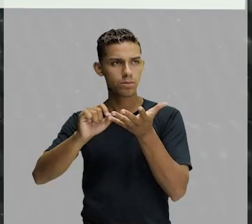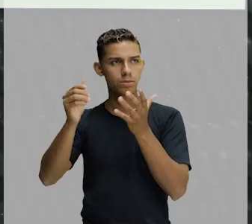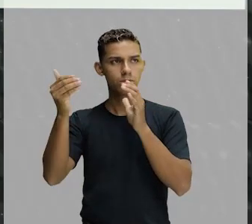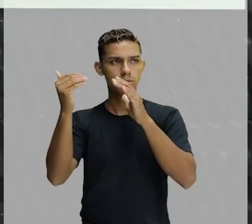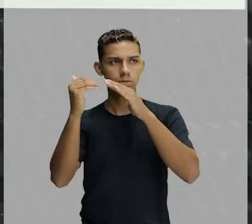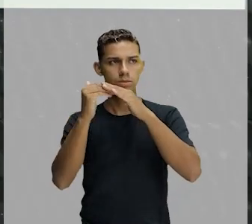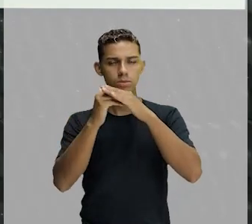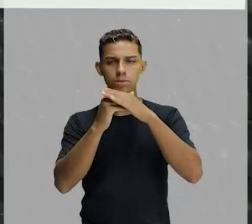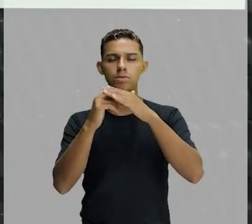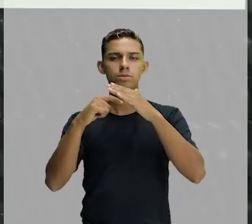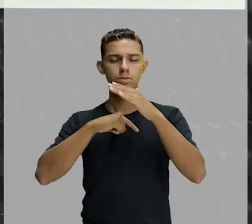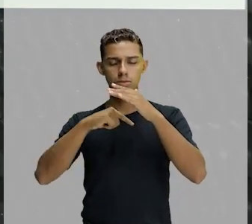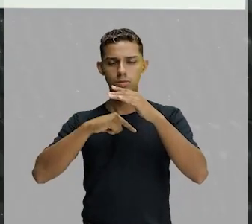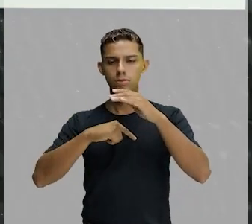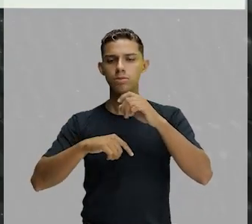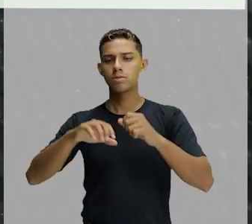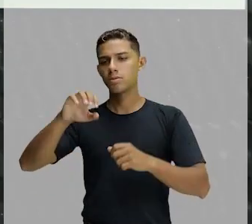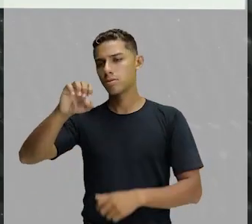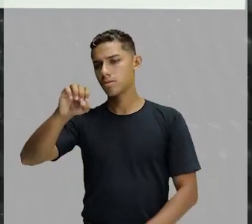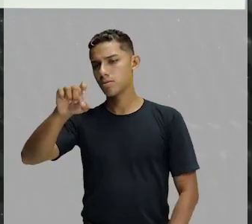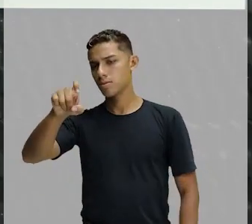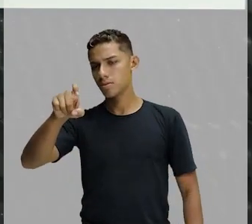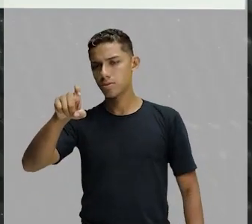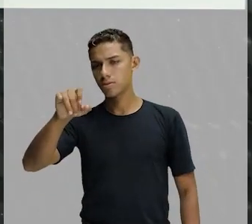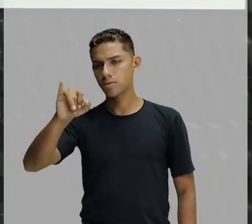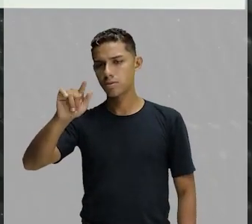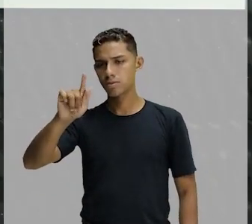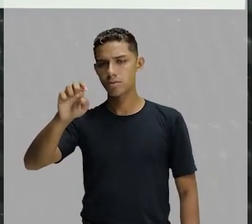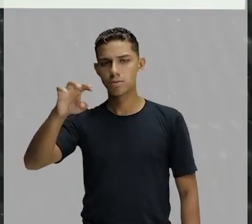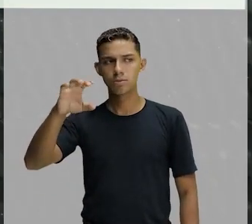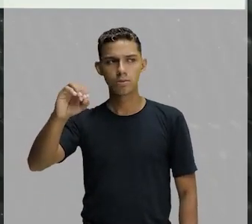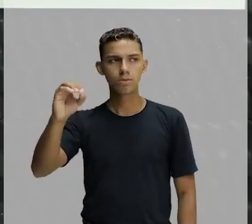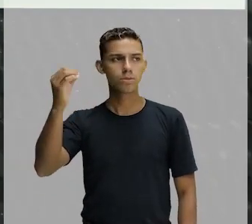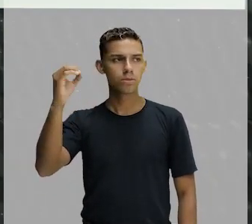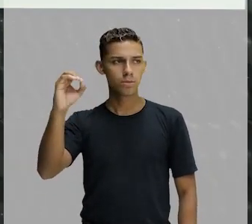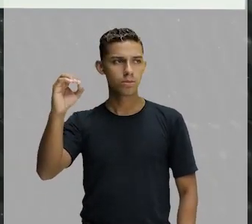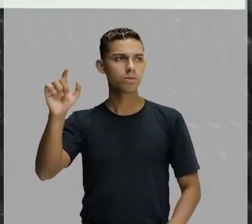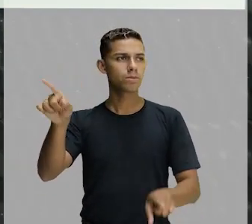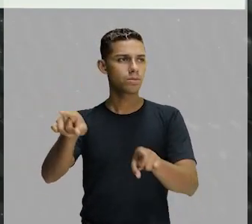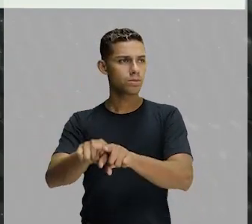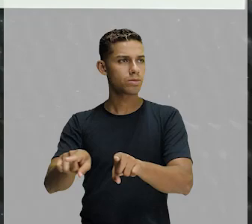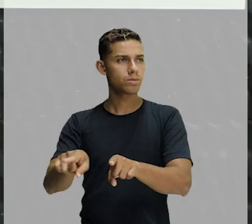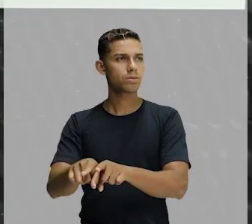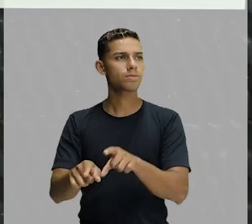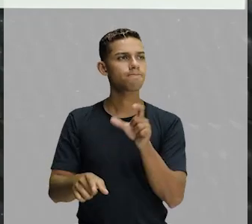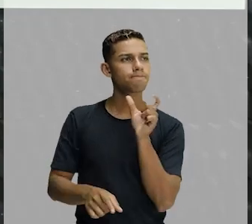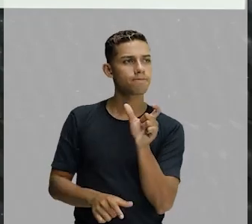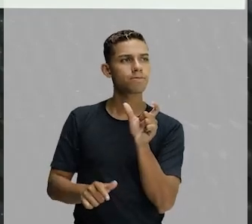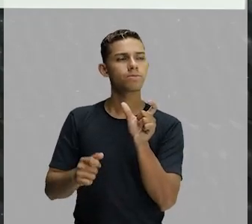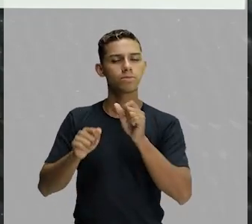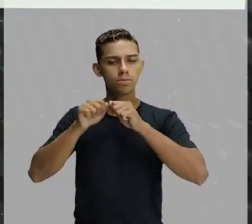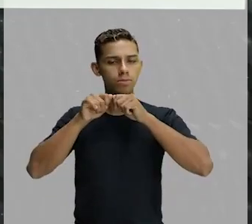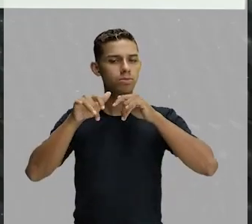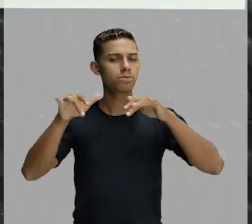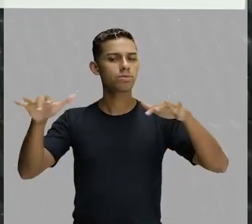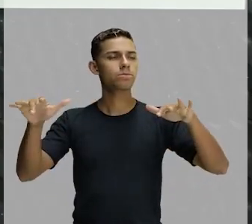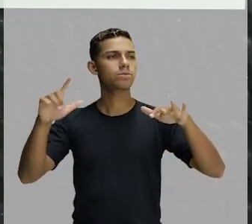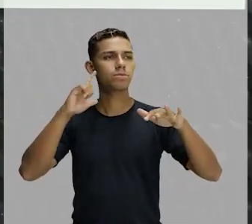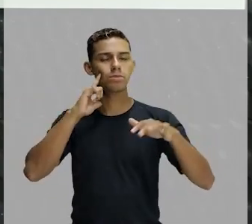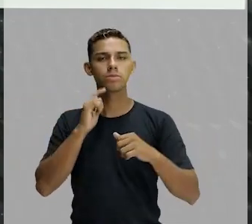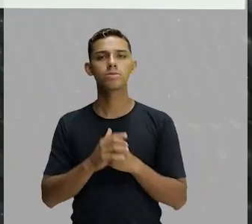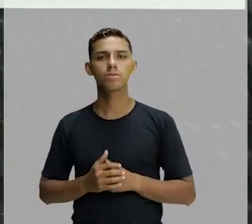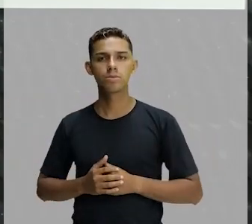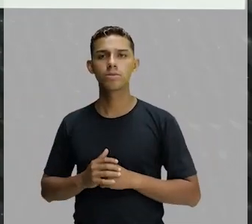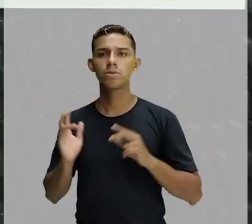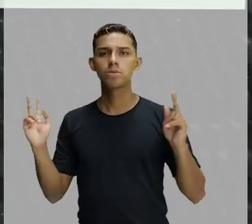liberar o quê? Oxigênio. Então, esse oxigênio que foi produzido por elas vai ser liberado aqui para a